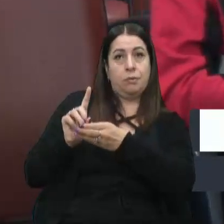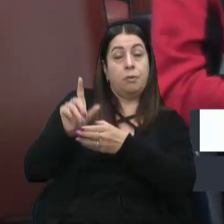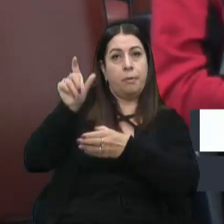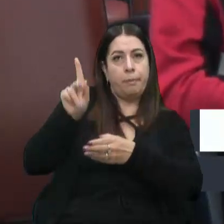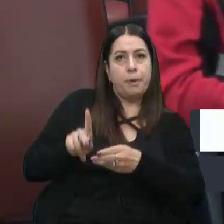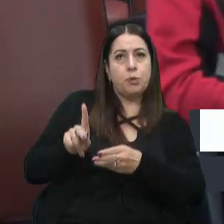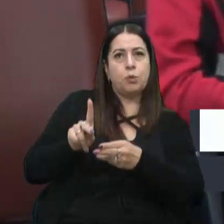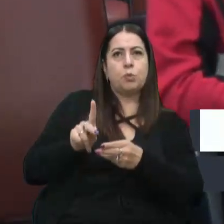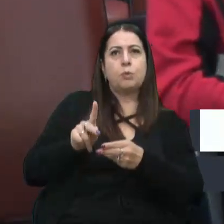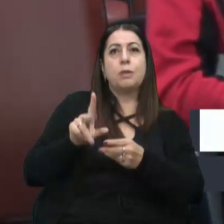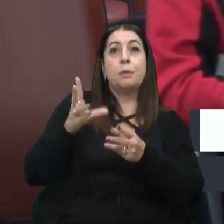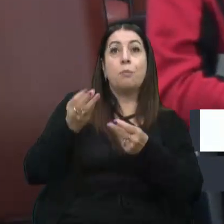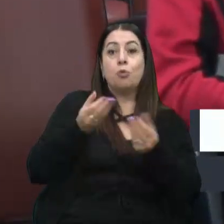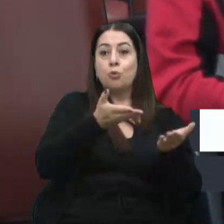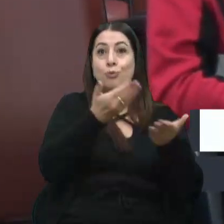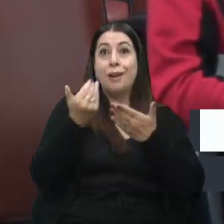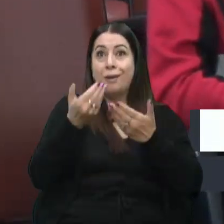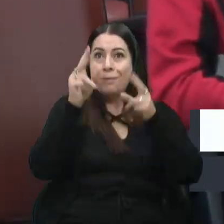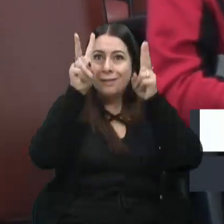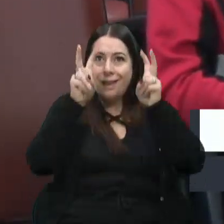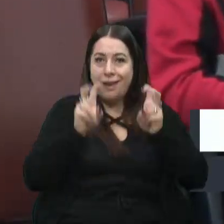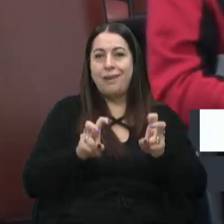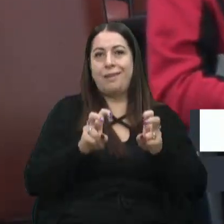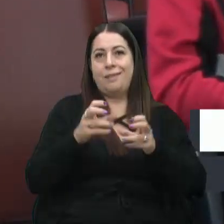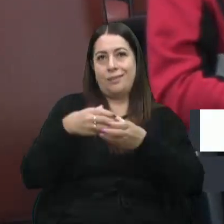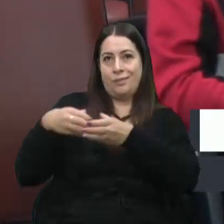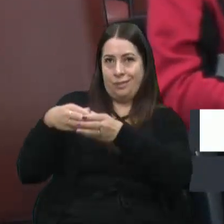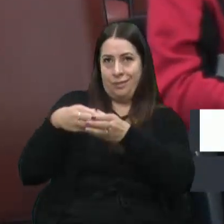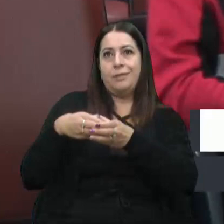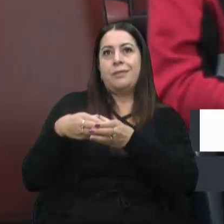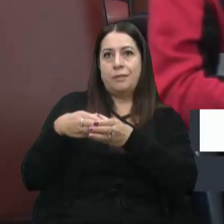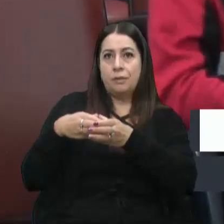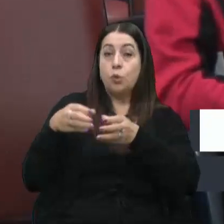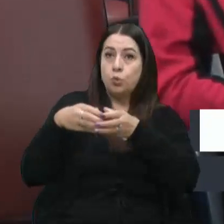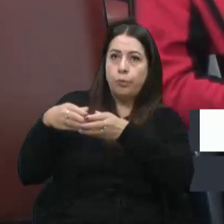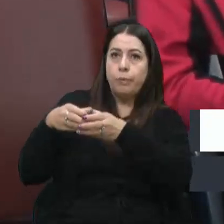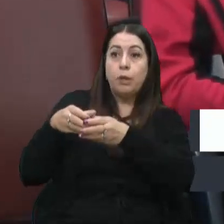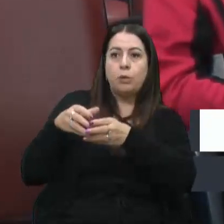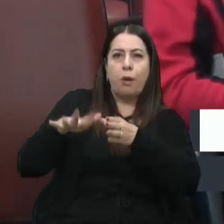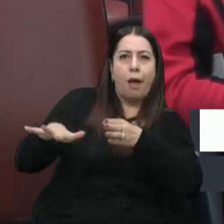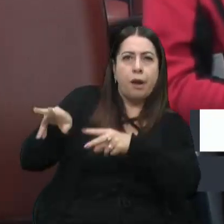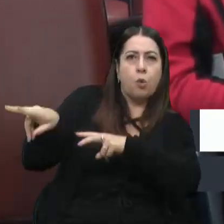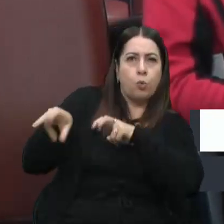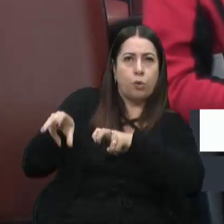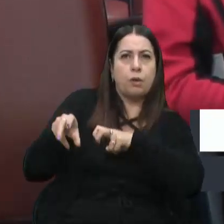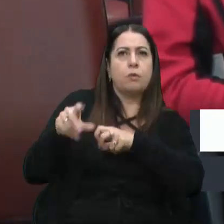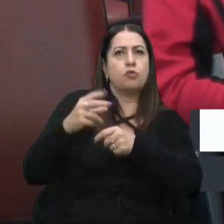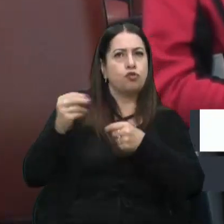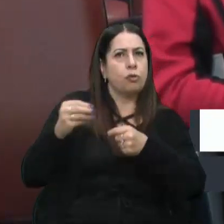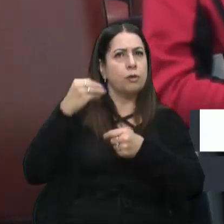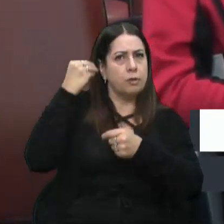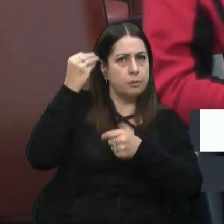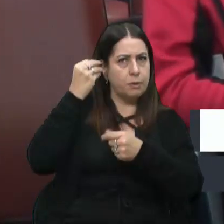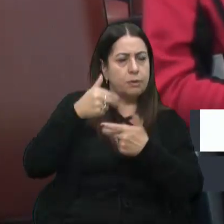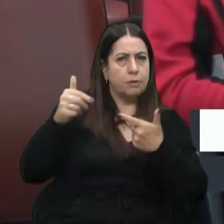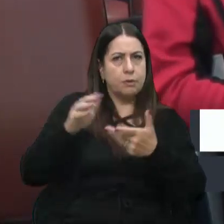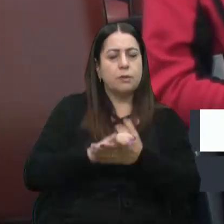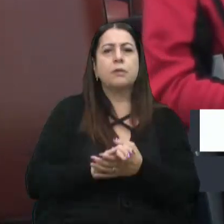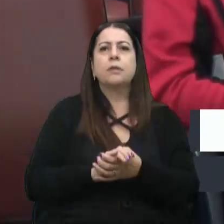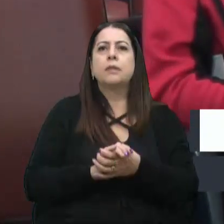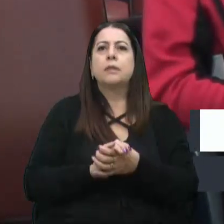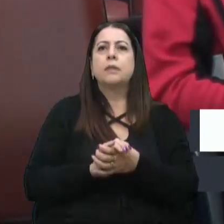que trouxe vários temas aqui do turismo, turismo rural, qual fiz grandes expedientes do turismo